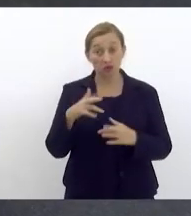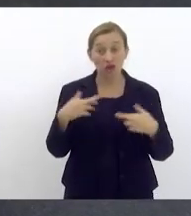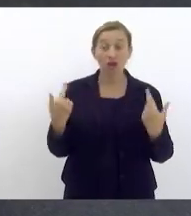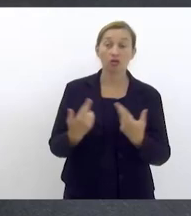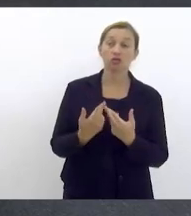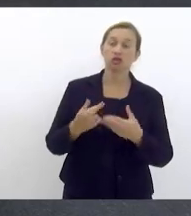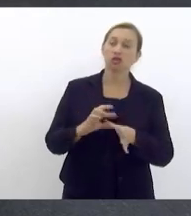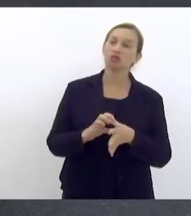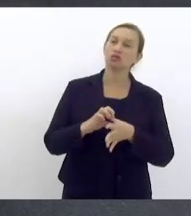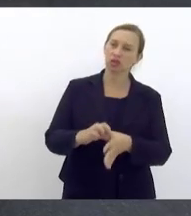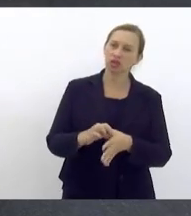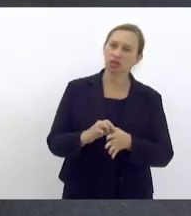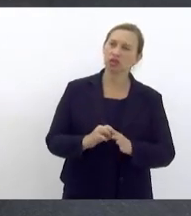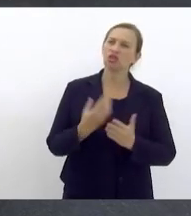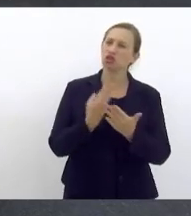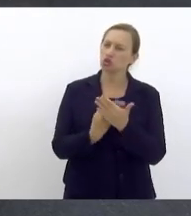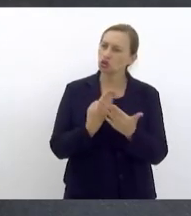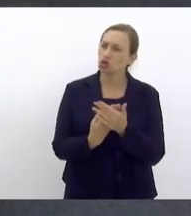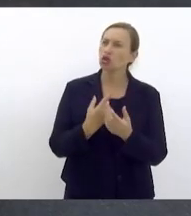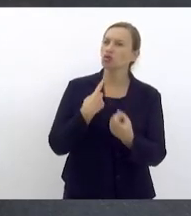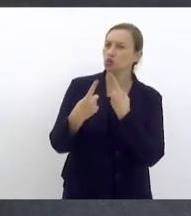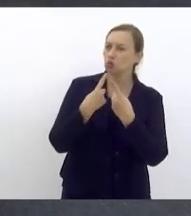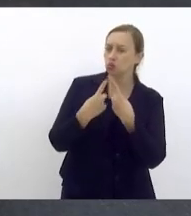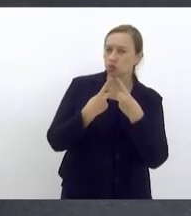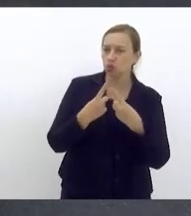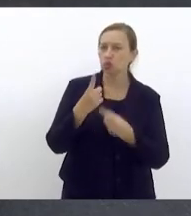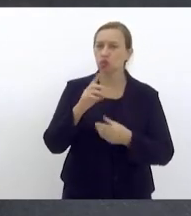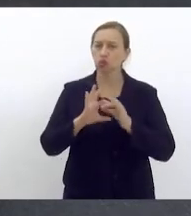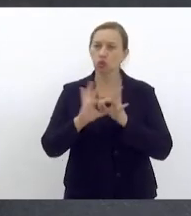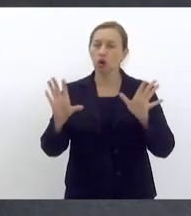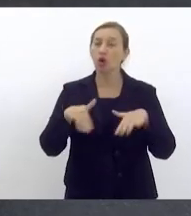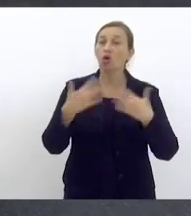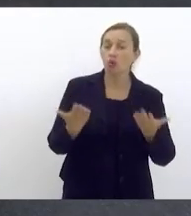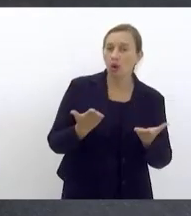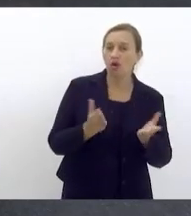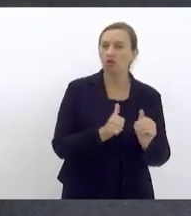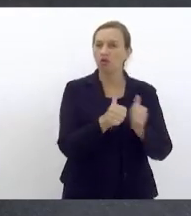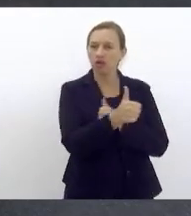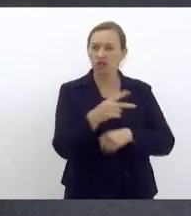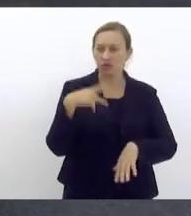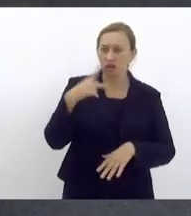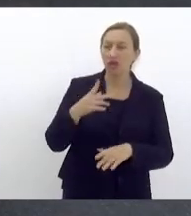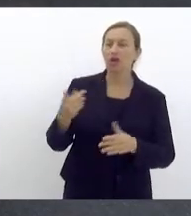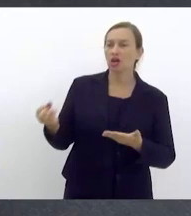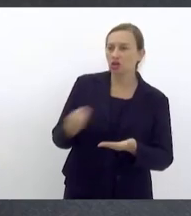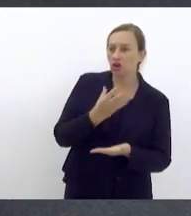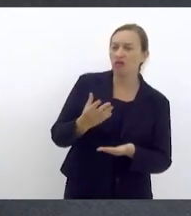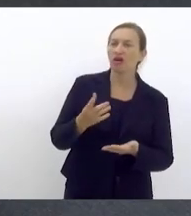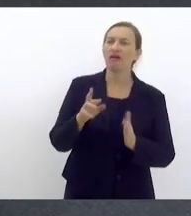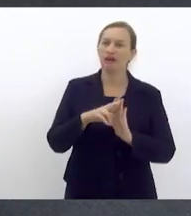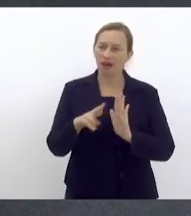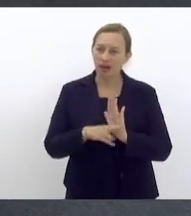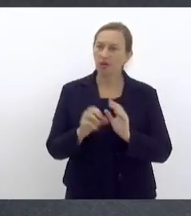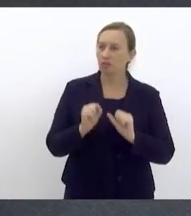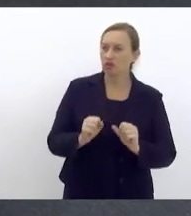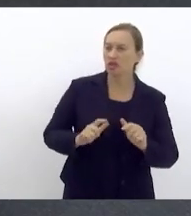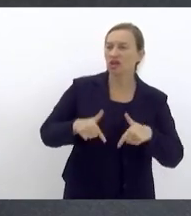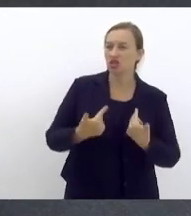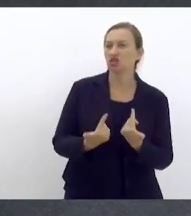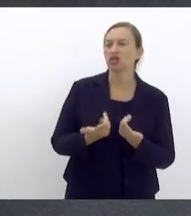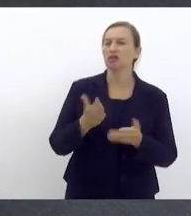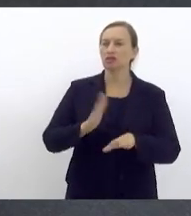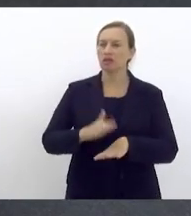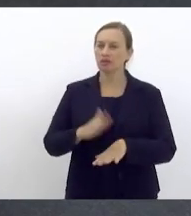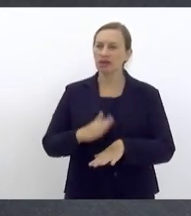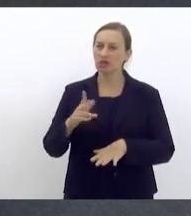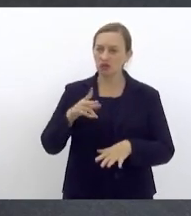o Colégio de líderes vamos discutir de forma democrática quais frentes mesmo que na nova regra podem funcionar para que esse Parlamento possa ficar cada